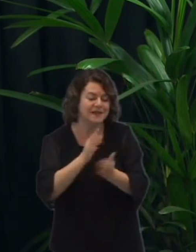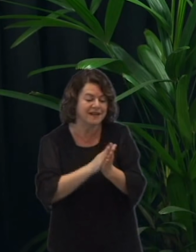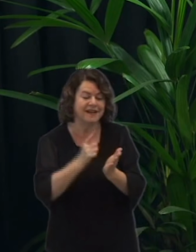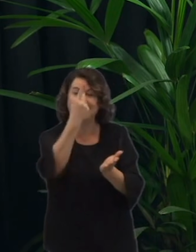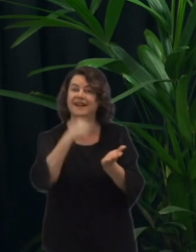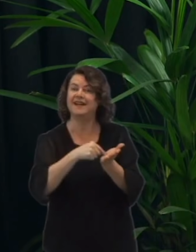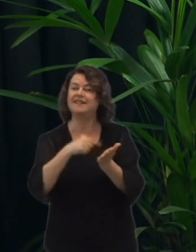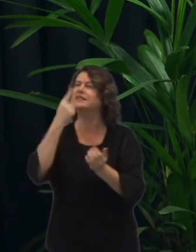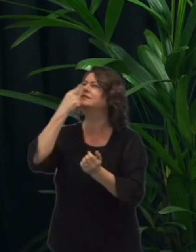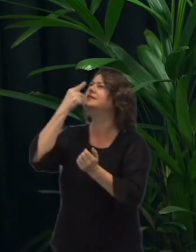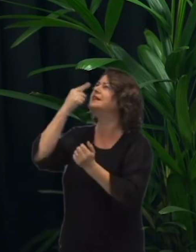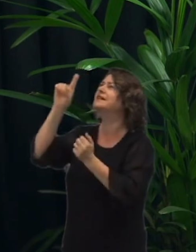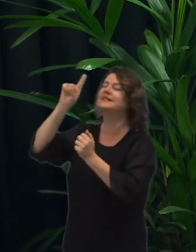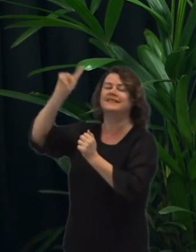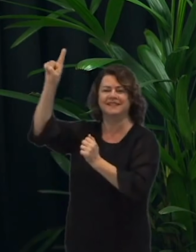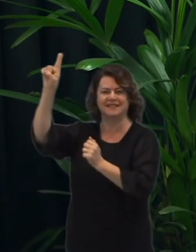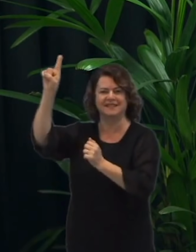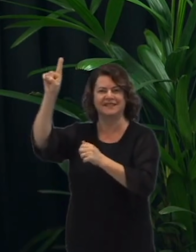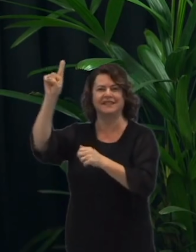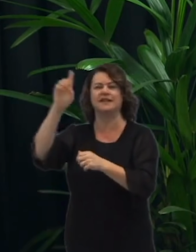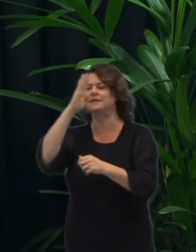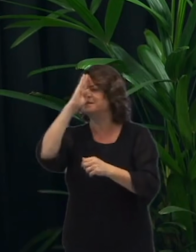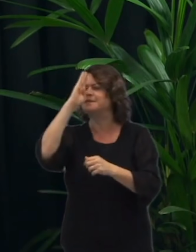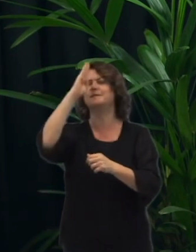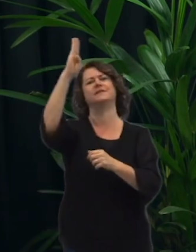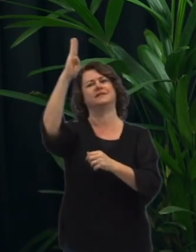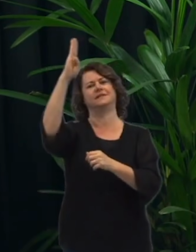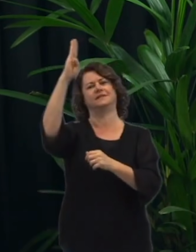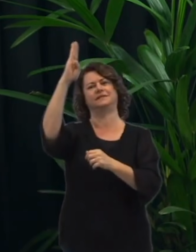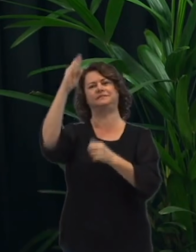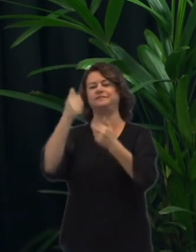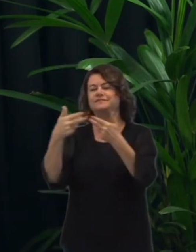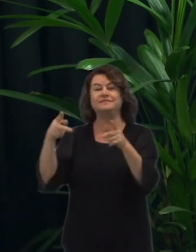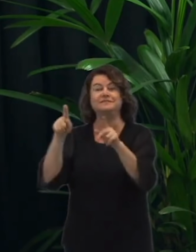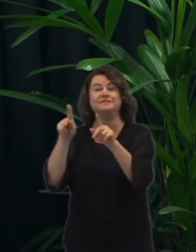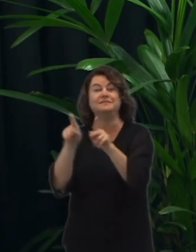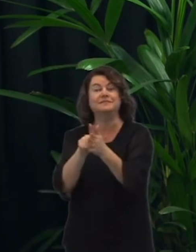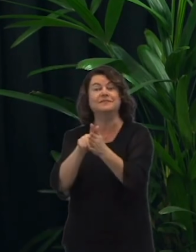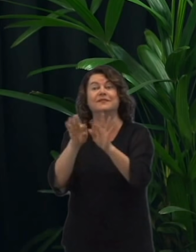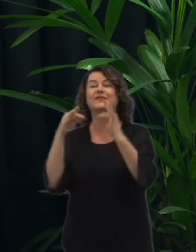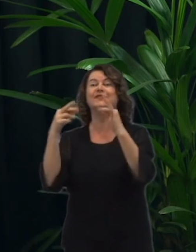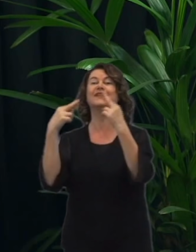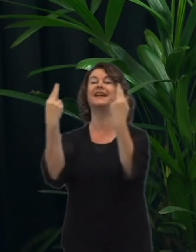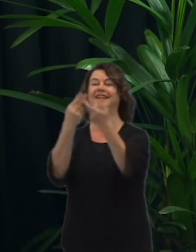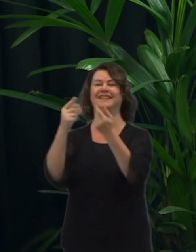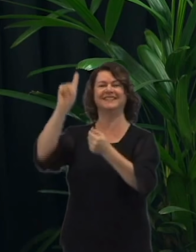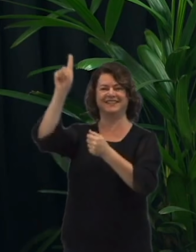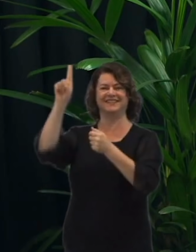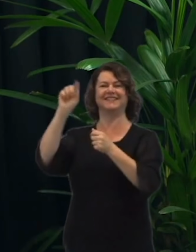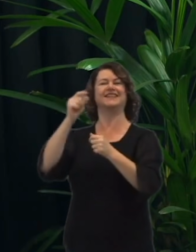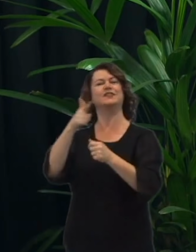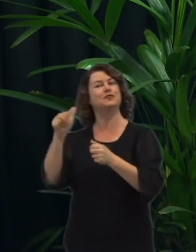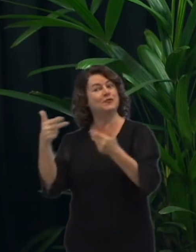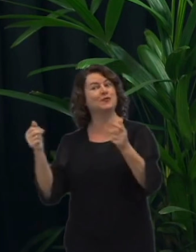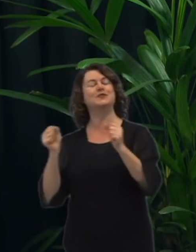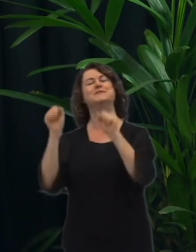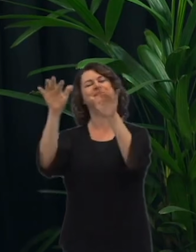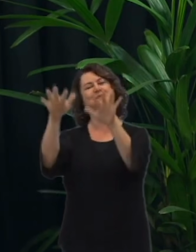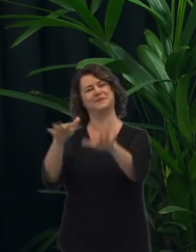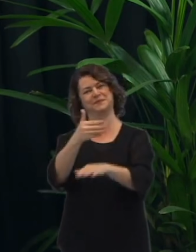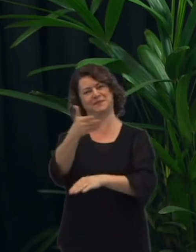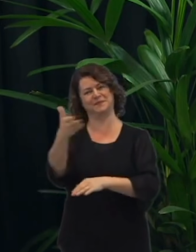e a sua intimidade. Busque primeiro as coisas do reino de Deus e todas as outras vos serão